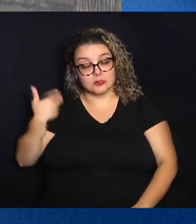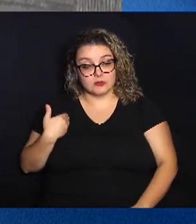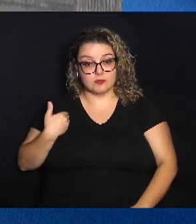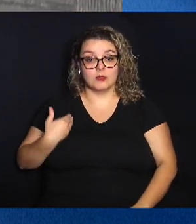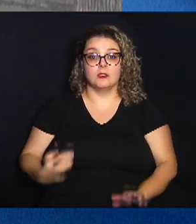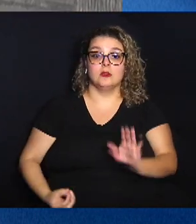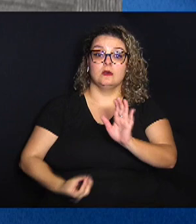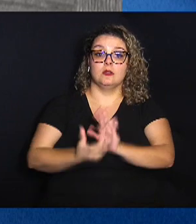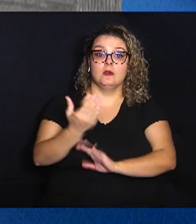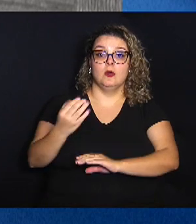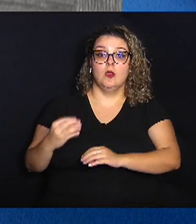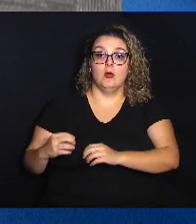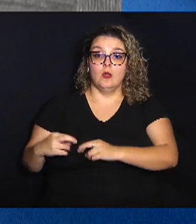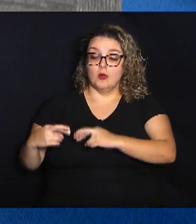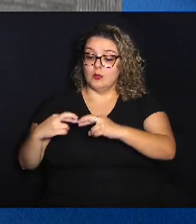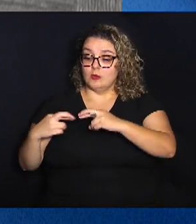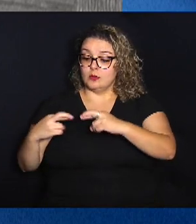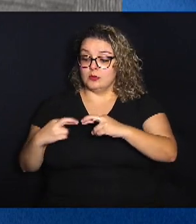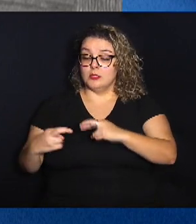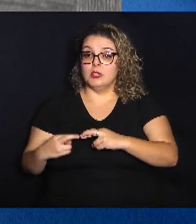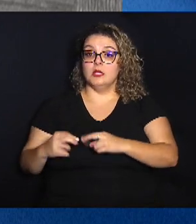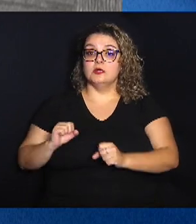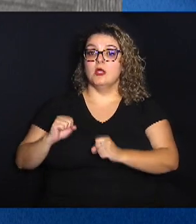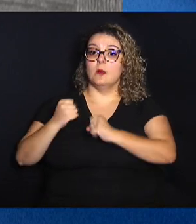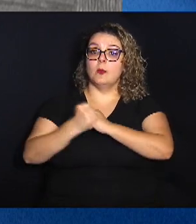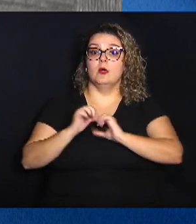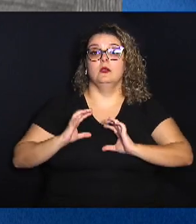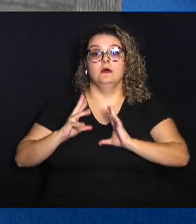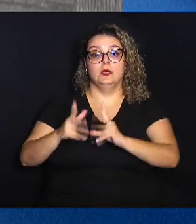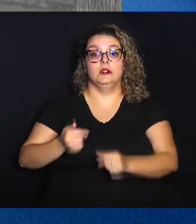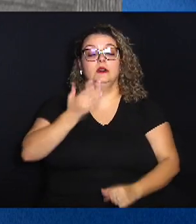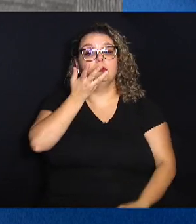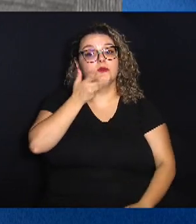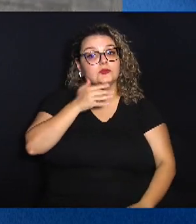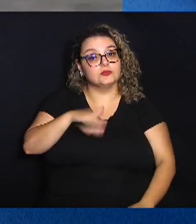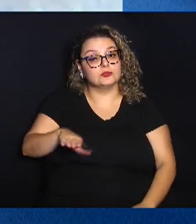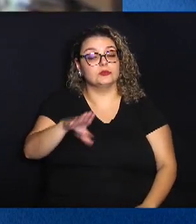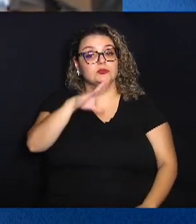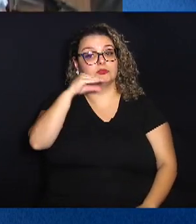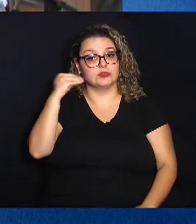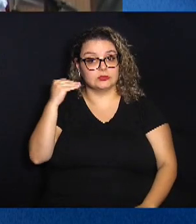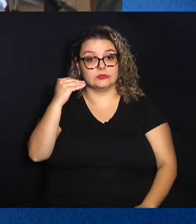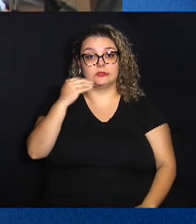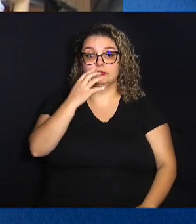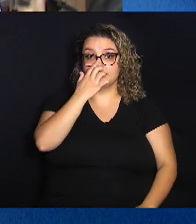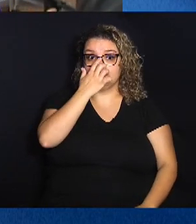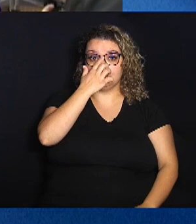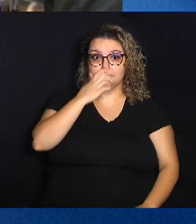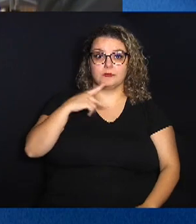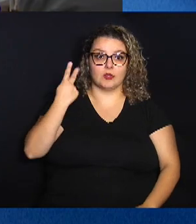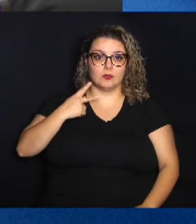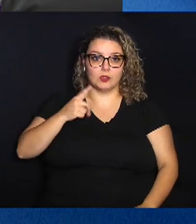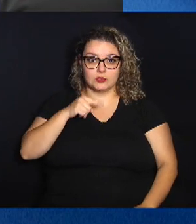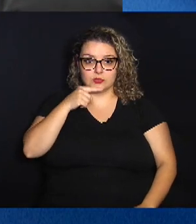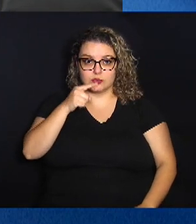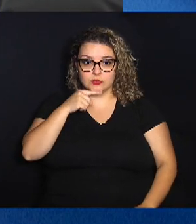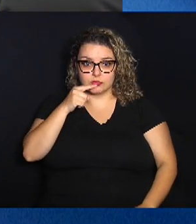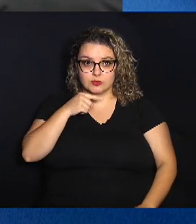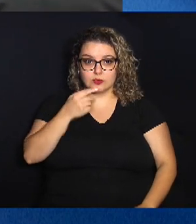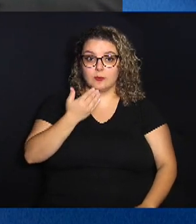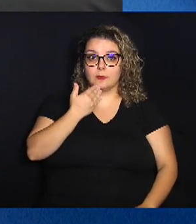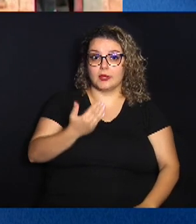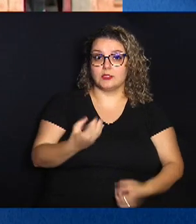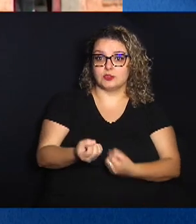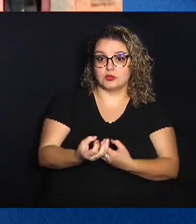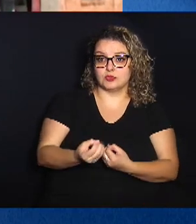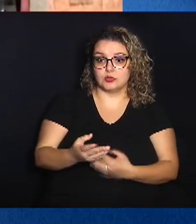o Observatório Municipal de Proteção Integral à Infância e Adolescência. Vereador Eduardo Magoga pede informações